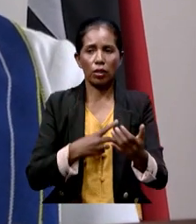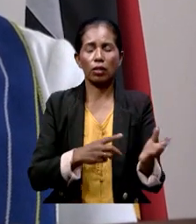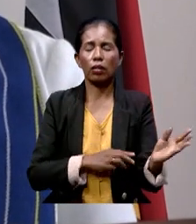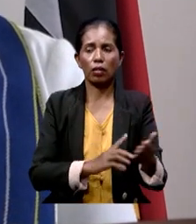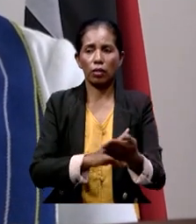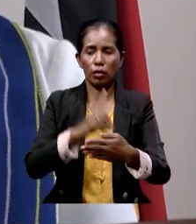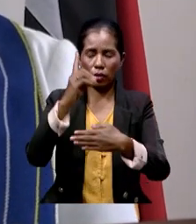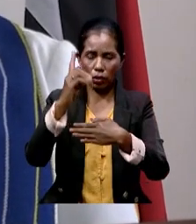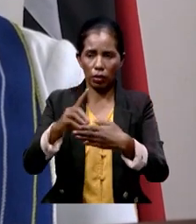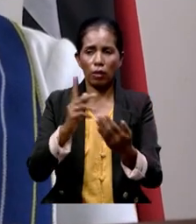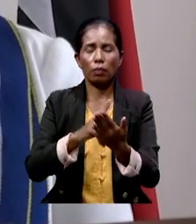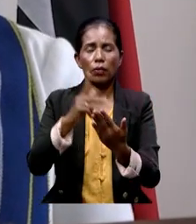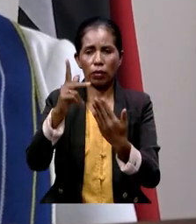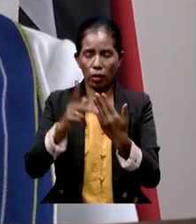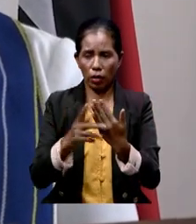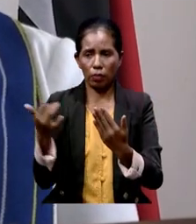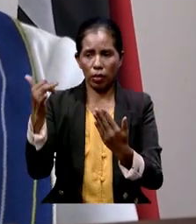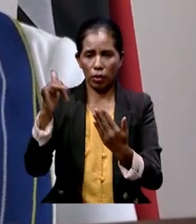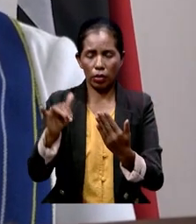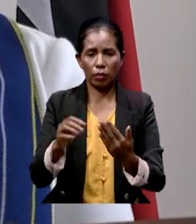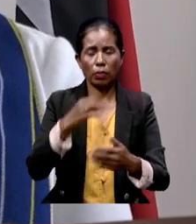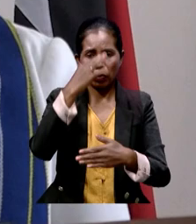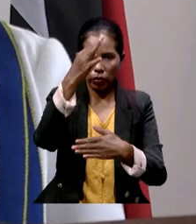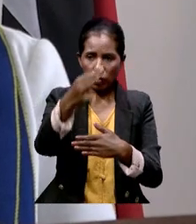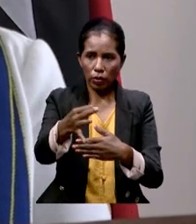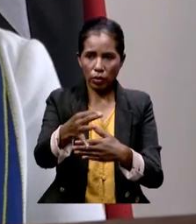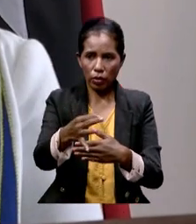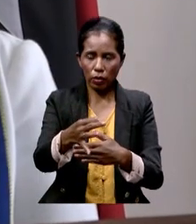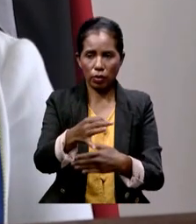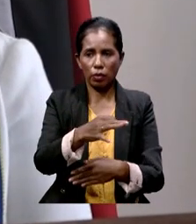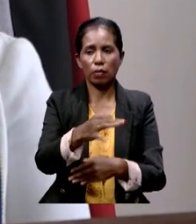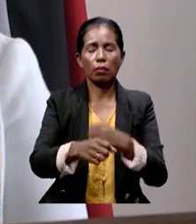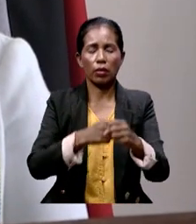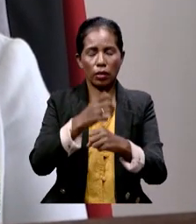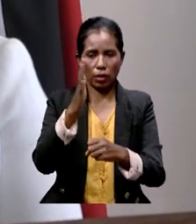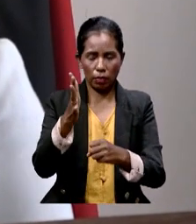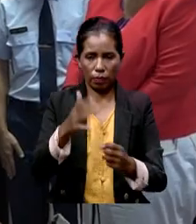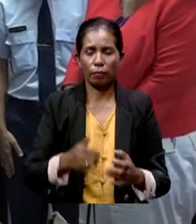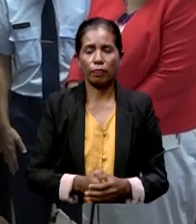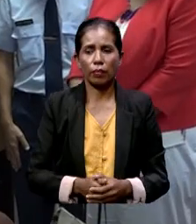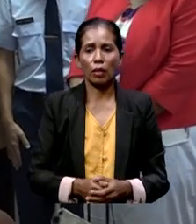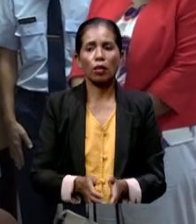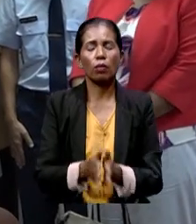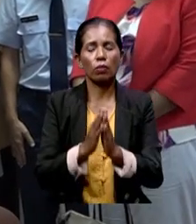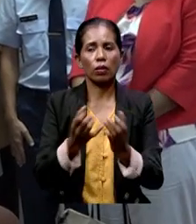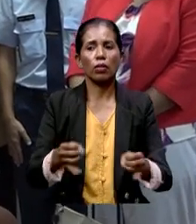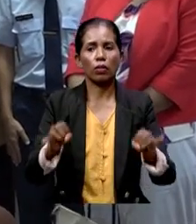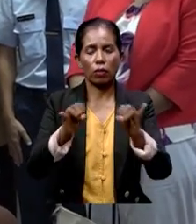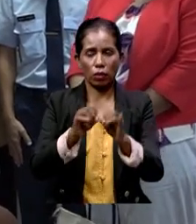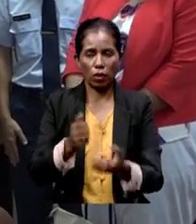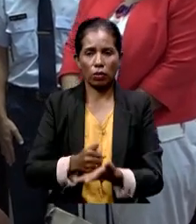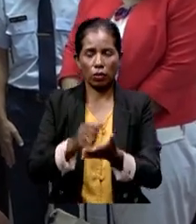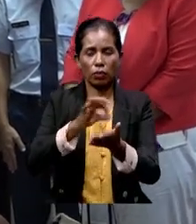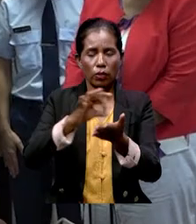programa conjunto de ações para os próximos 5 anos. Ministro do Interior Moço, o seu Instituto Camões atua apoia tanto